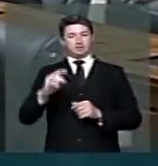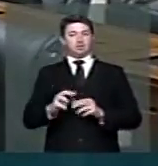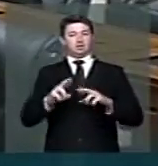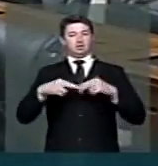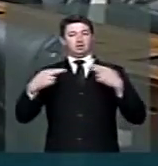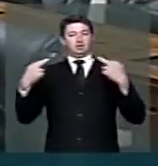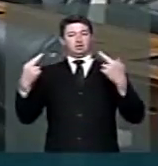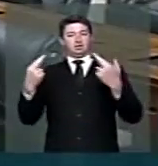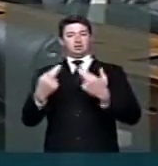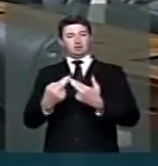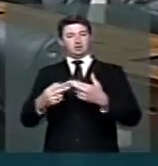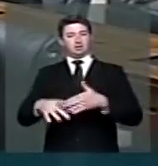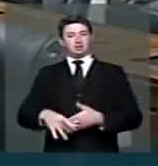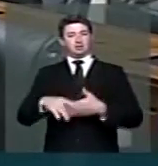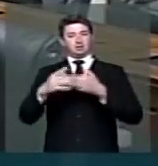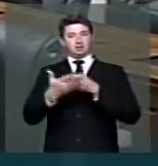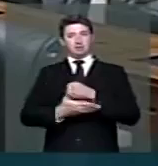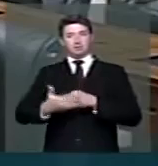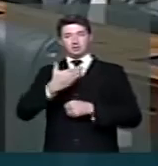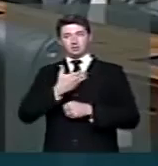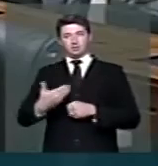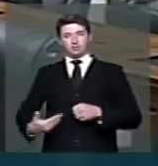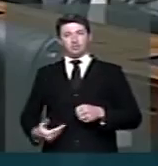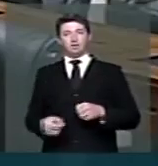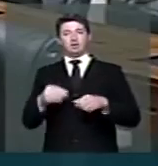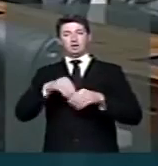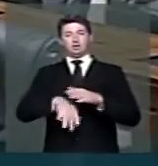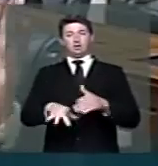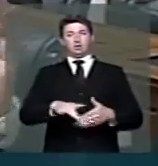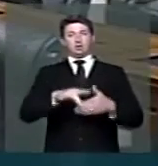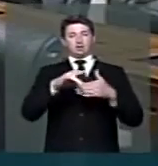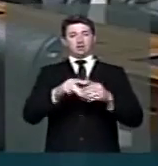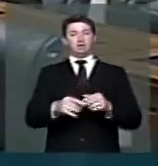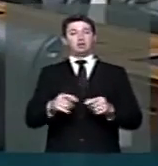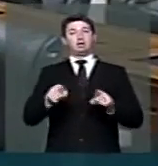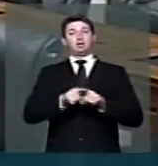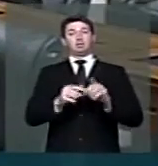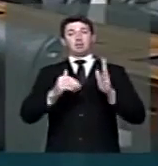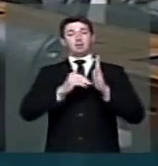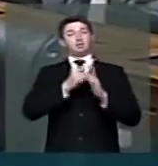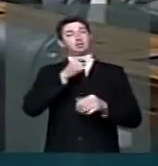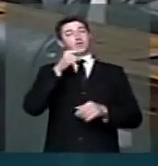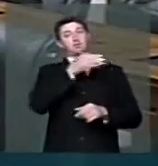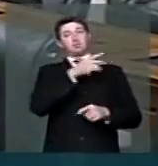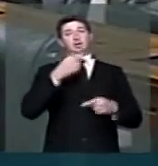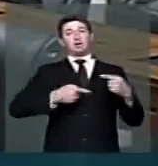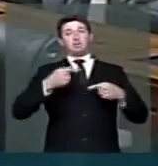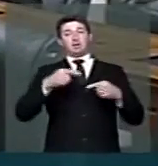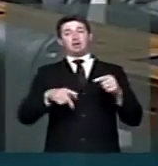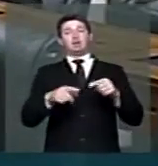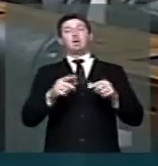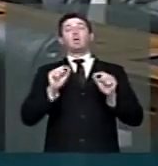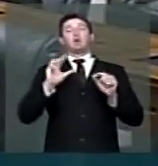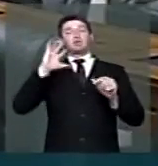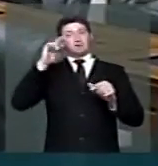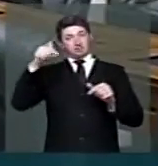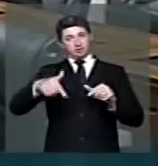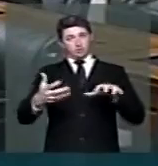reunião dos líderes da base, na reunião do Colégio de Líderes e no Senado para debater a pauta do Congresso.